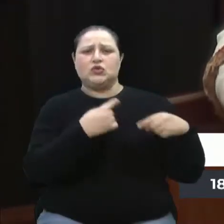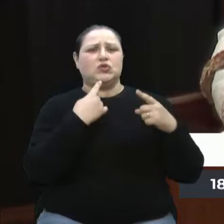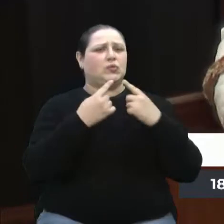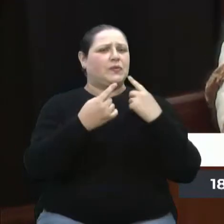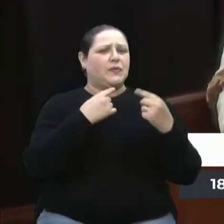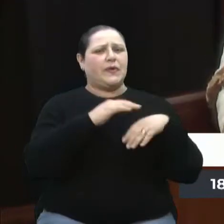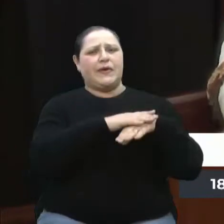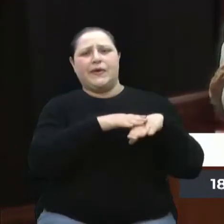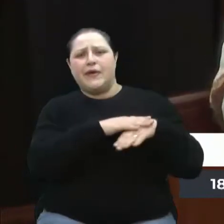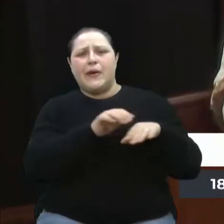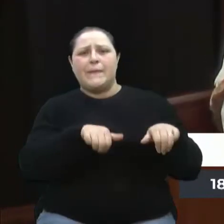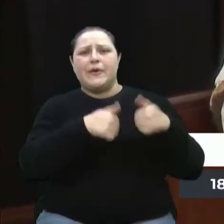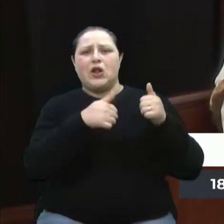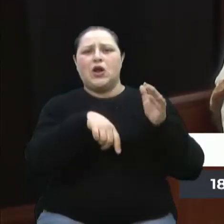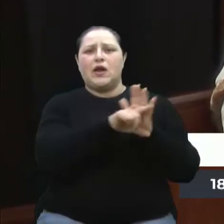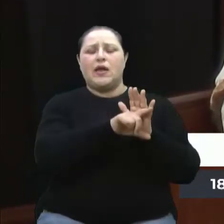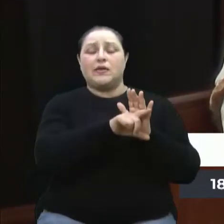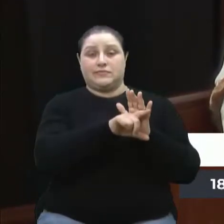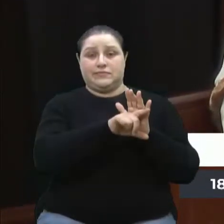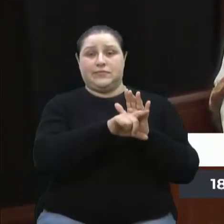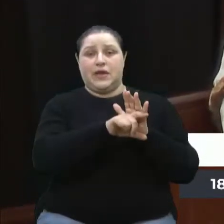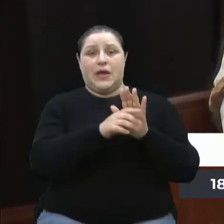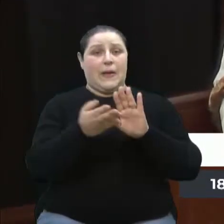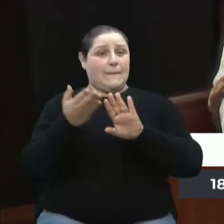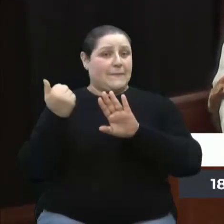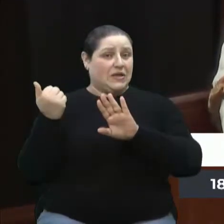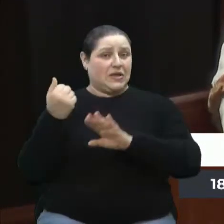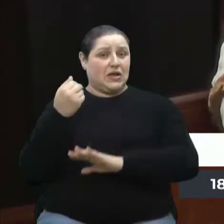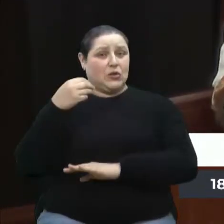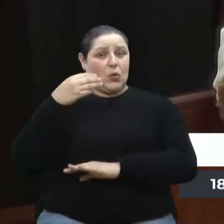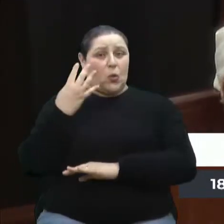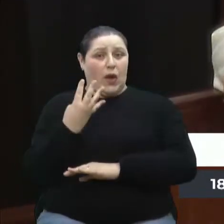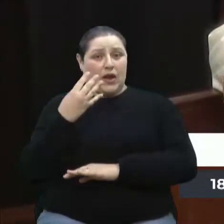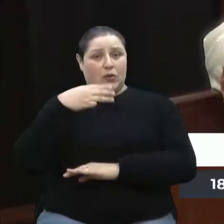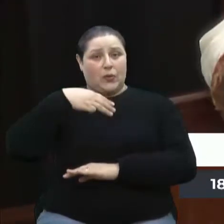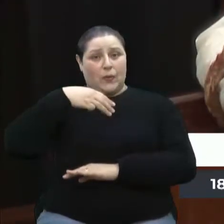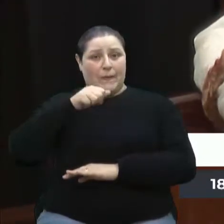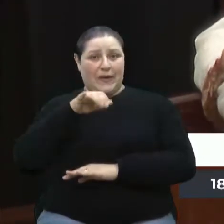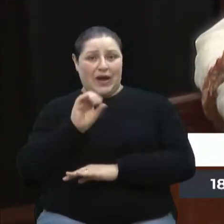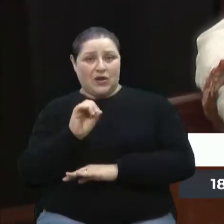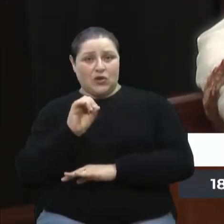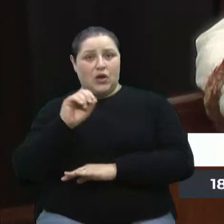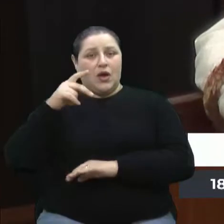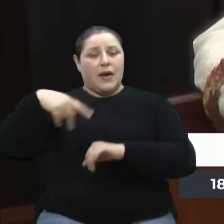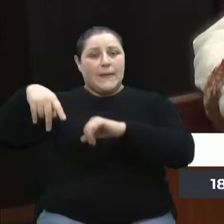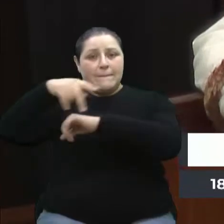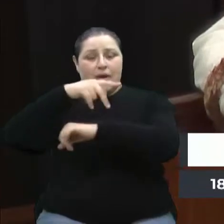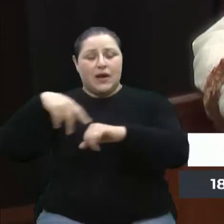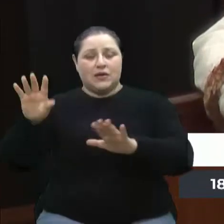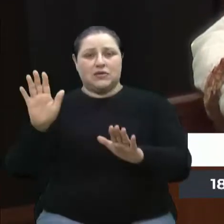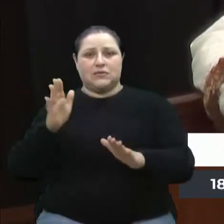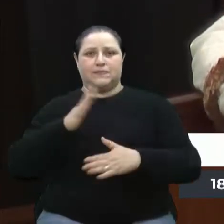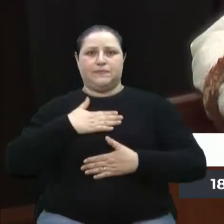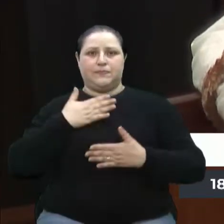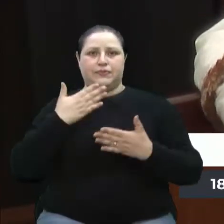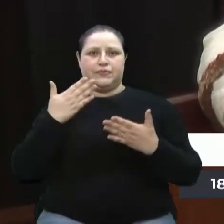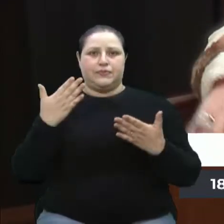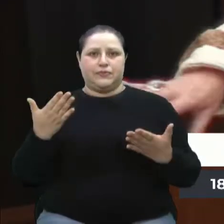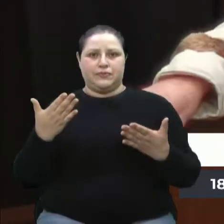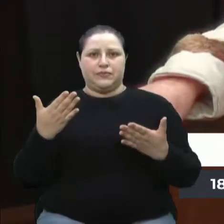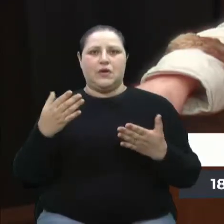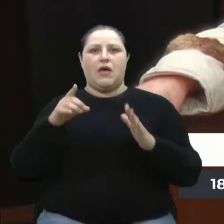dessa lei, no dia 4 de maio passado, o país foi surpreendido com